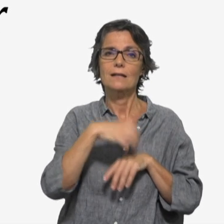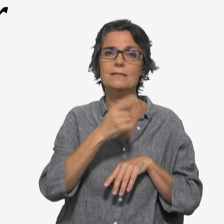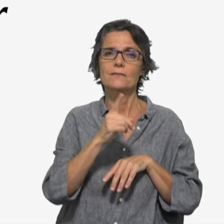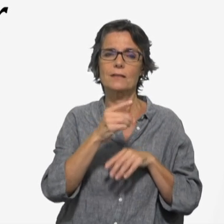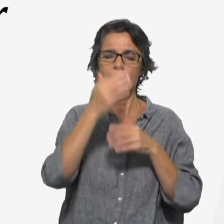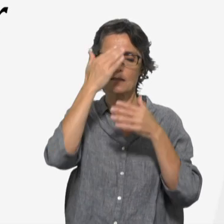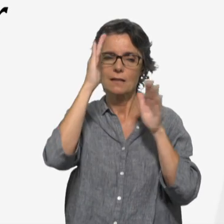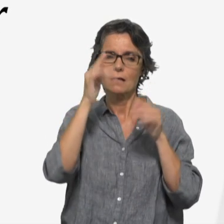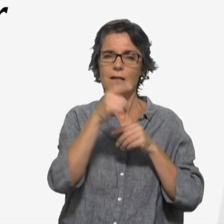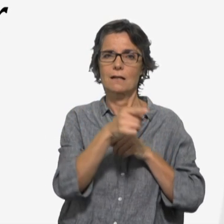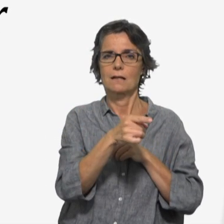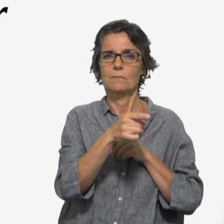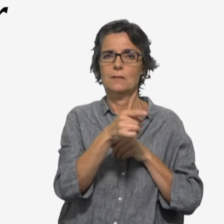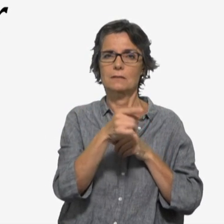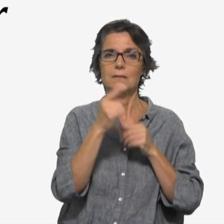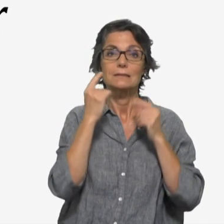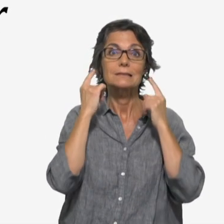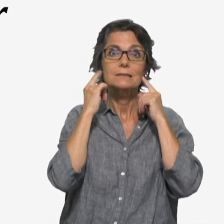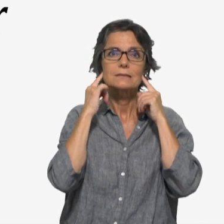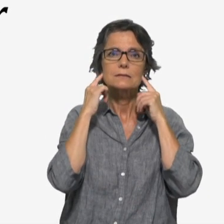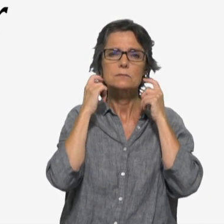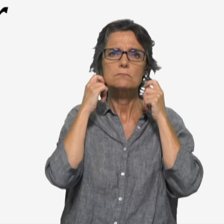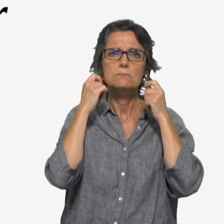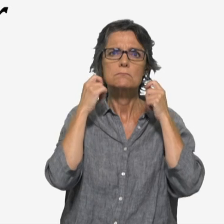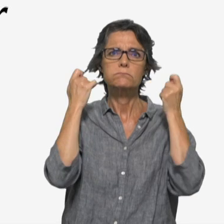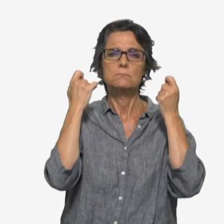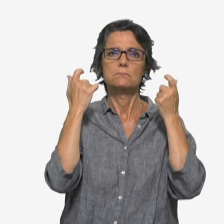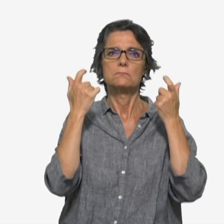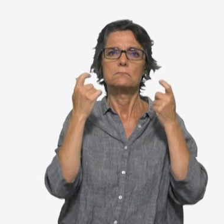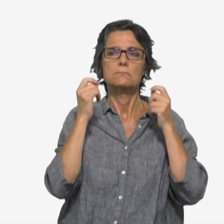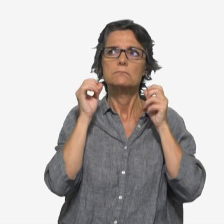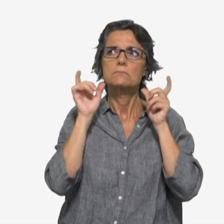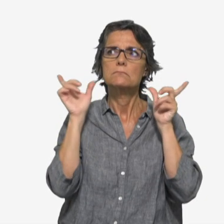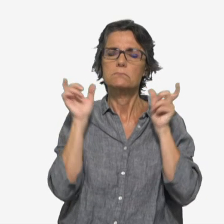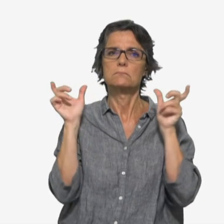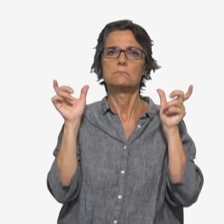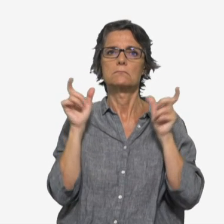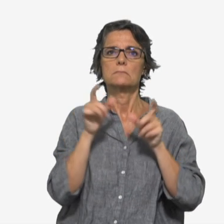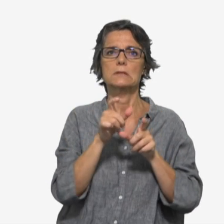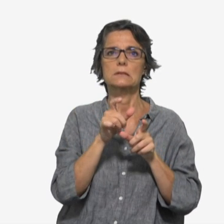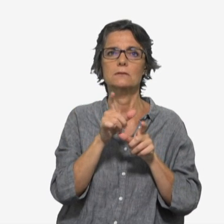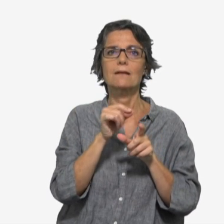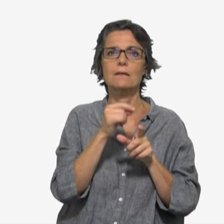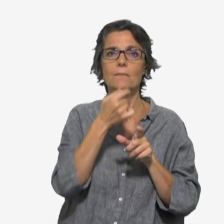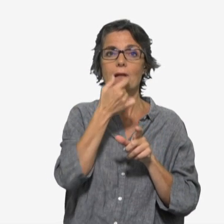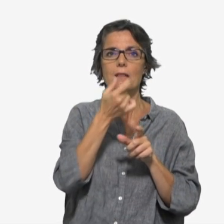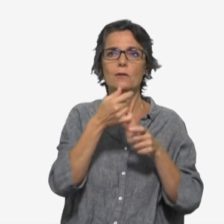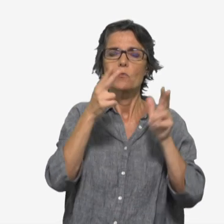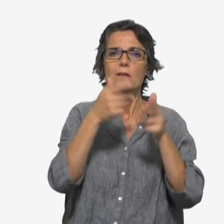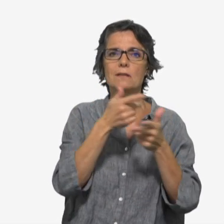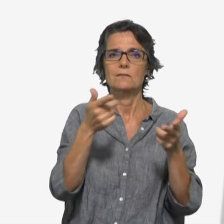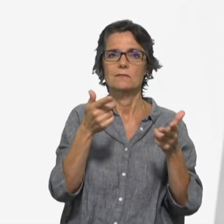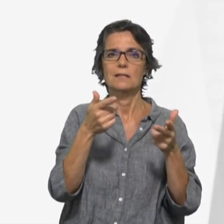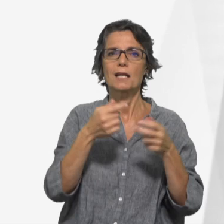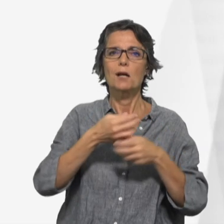abre-te. Imediatamente se abriram os ouvidos do homem e soltou-se-lhe a prisão da língua e começou